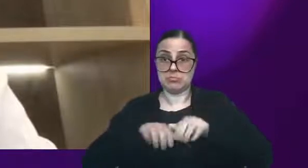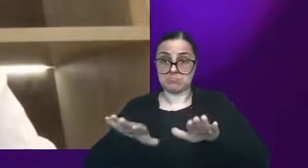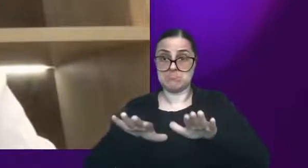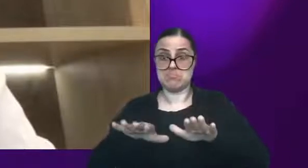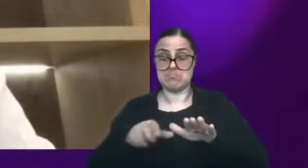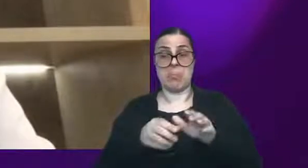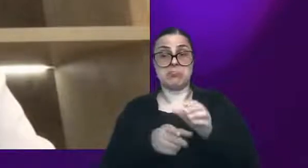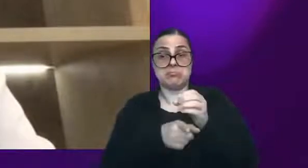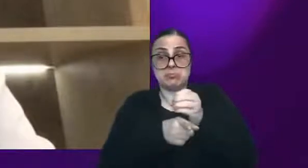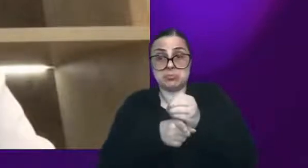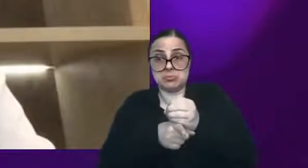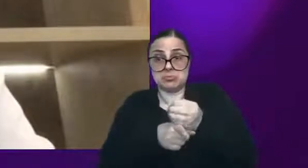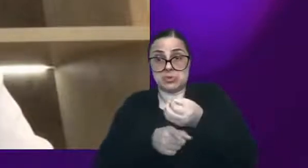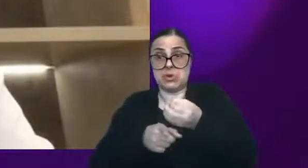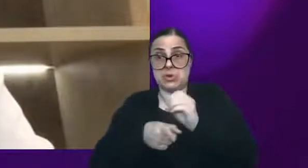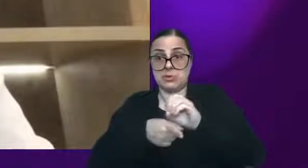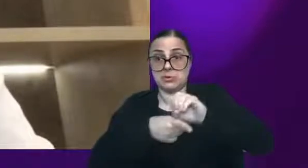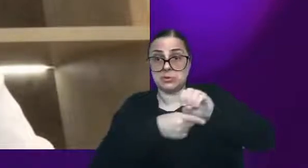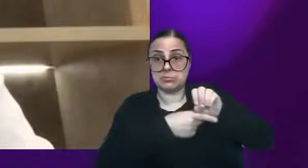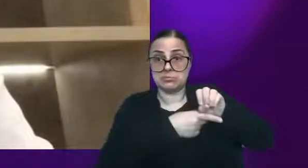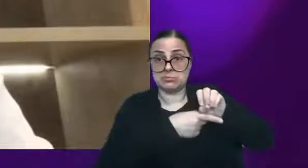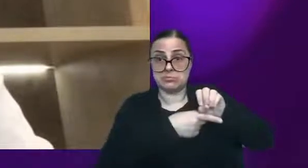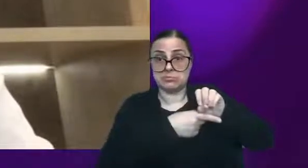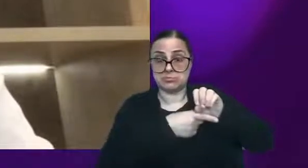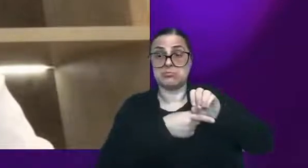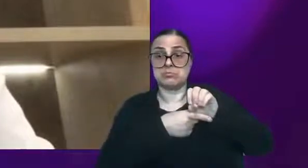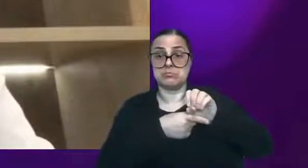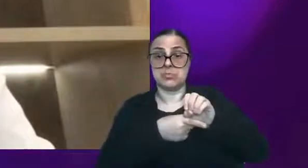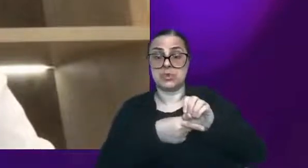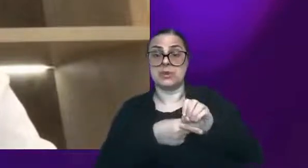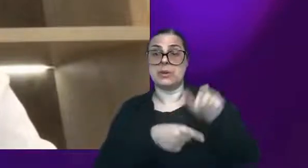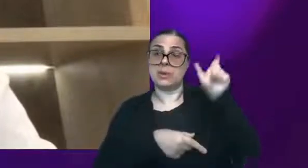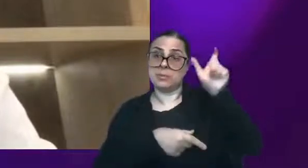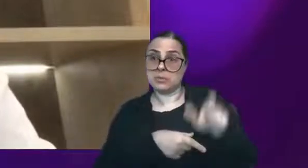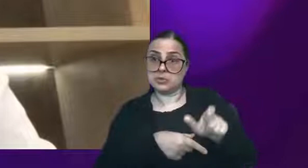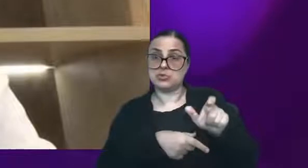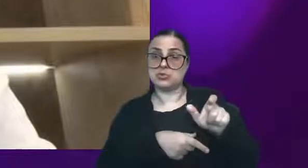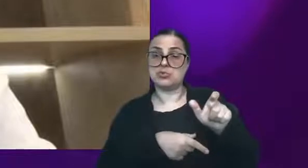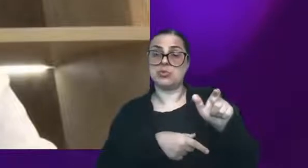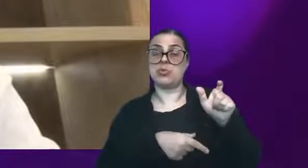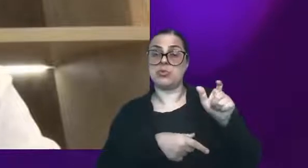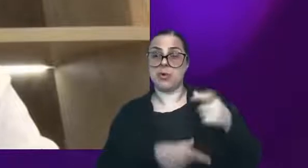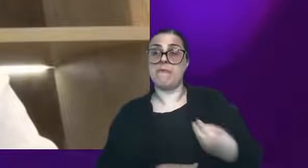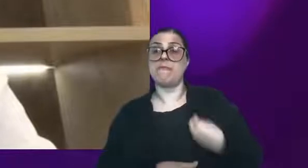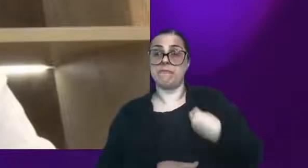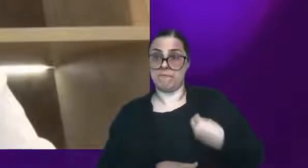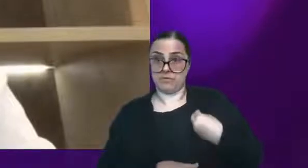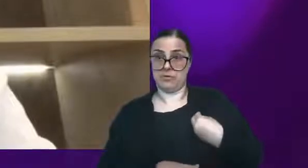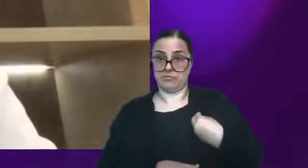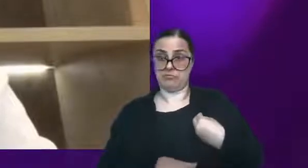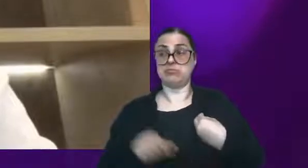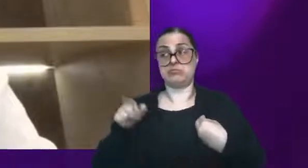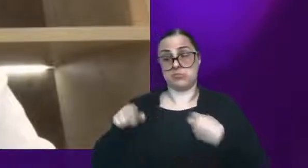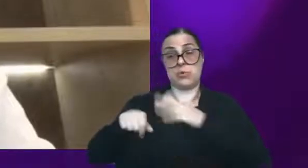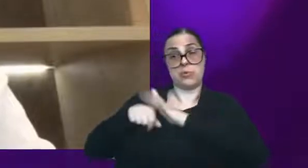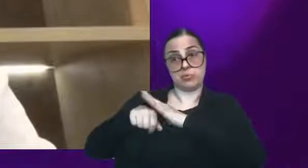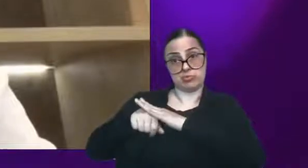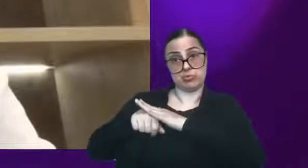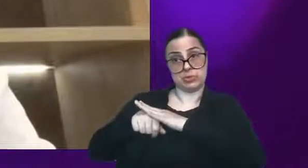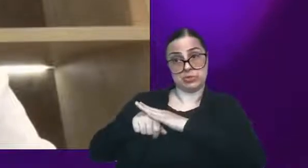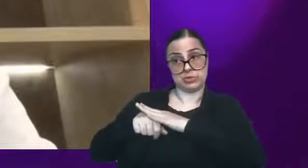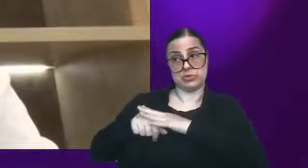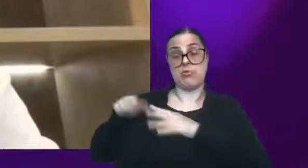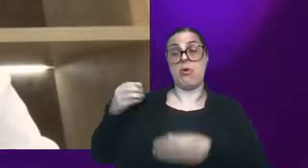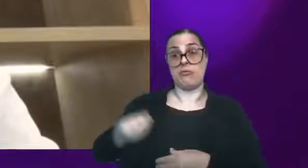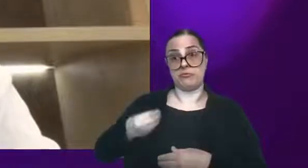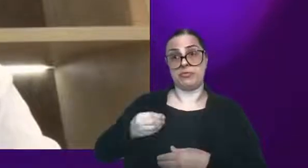mas transplantes intervivos, não com doador falecido, né? Aplicando em boa parte os critérios de Oslo. Na verdade, o